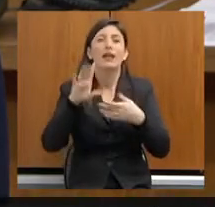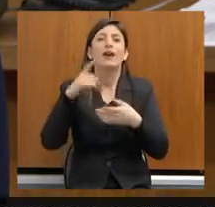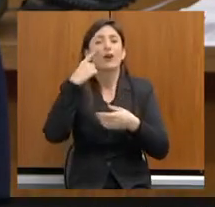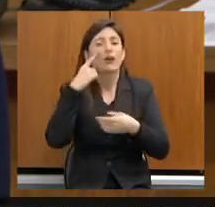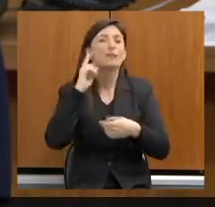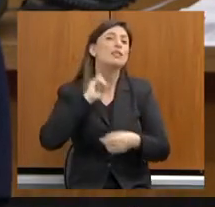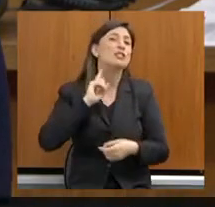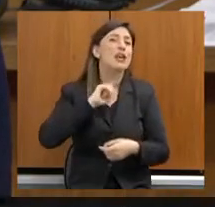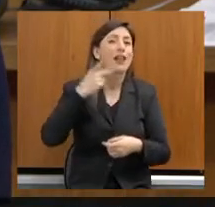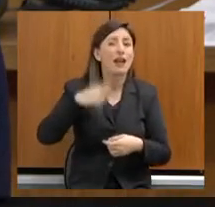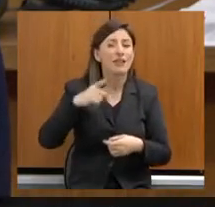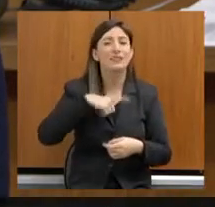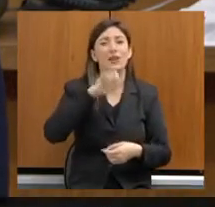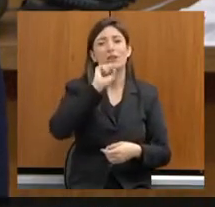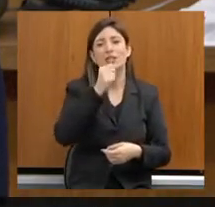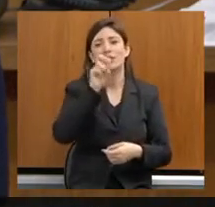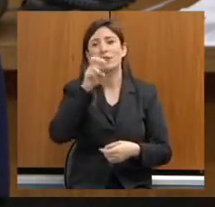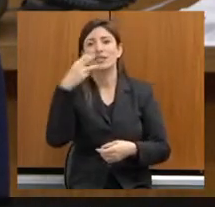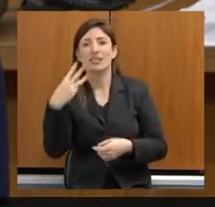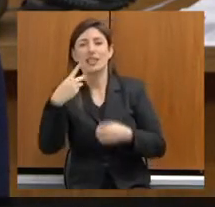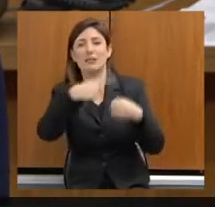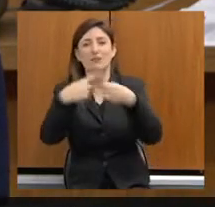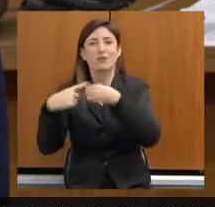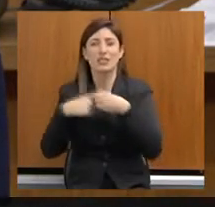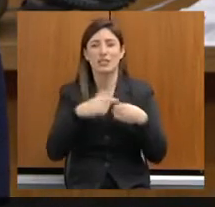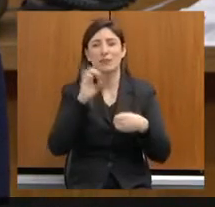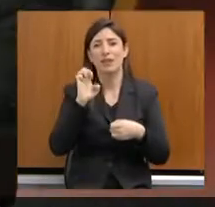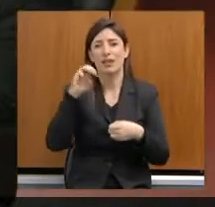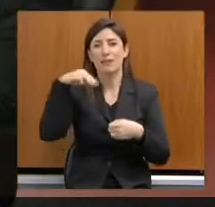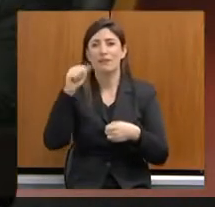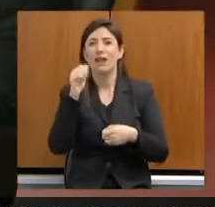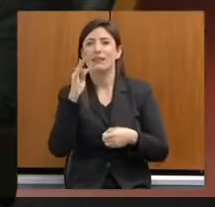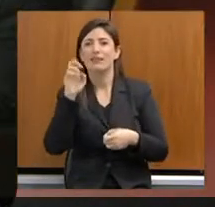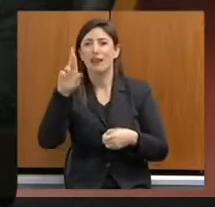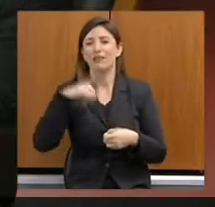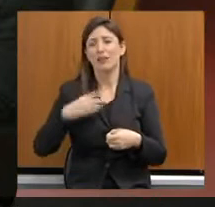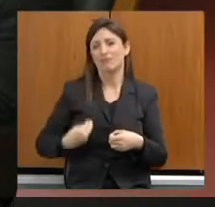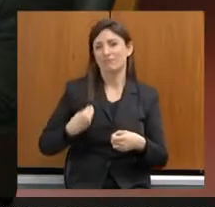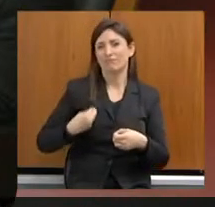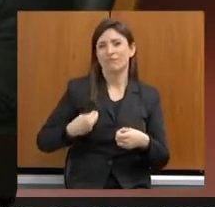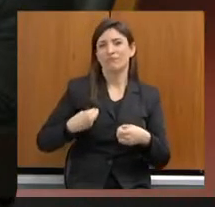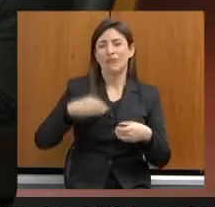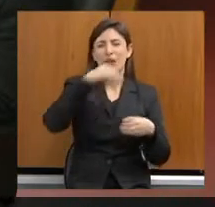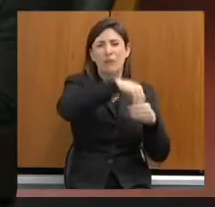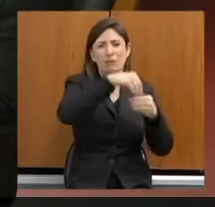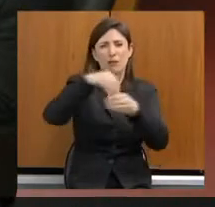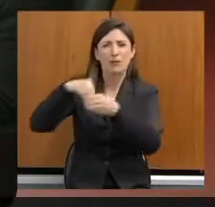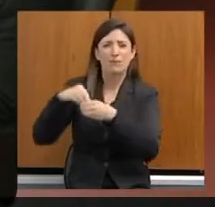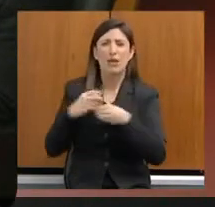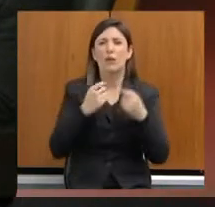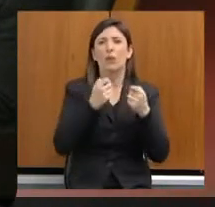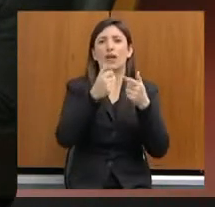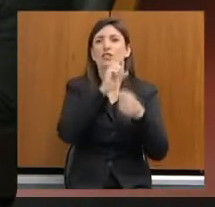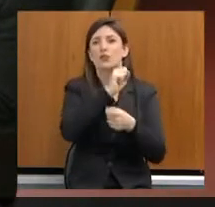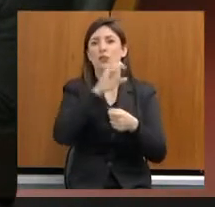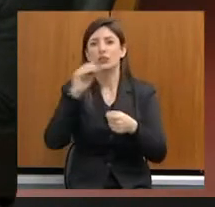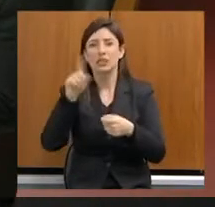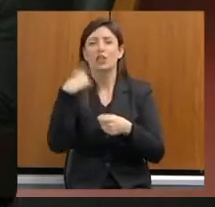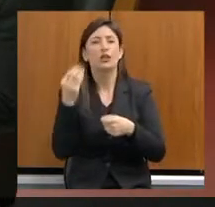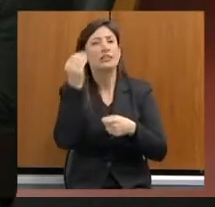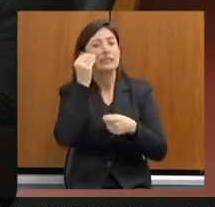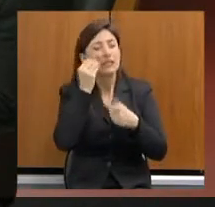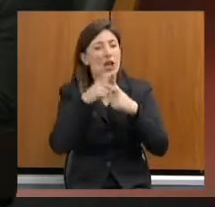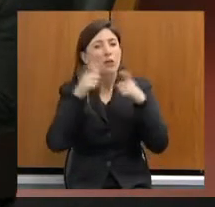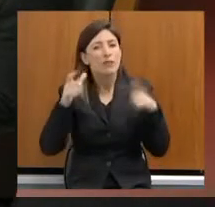municípios em matéria está presente em quase 800 e a gente tem buscado realmente ampliar essa assistência técnica